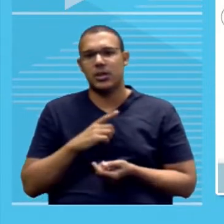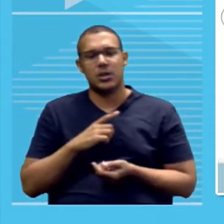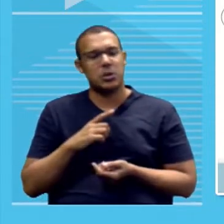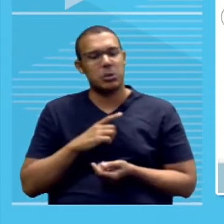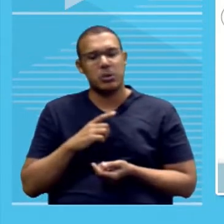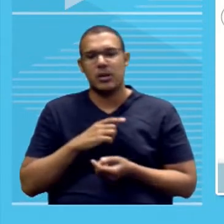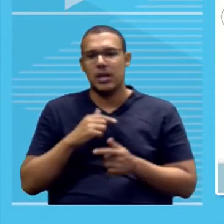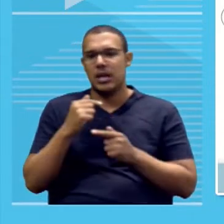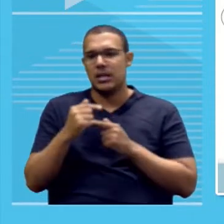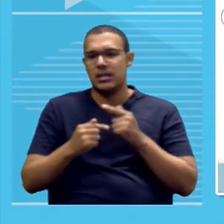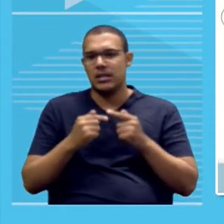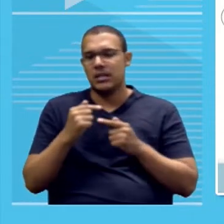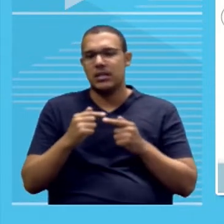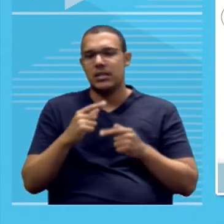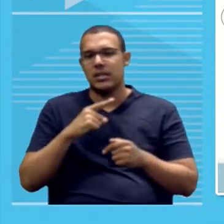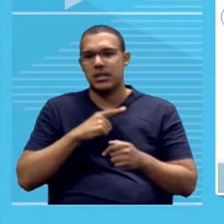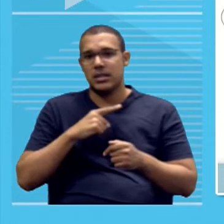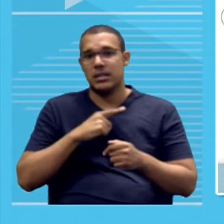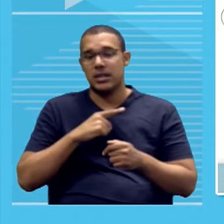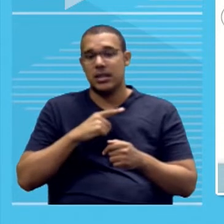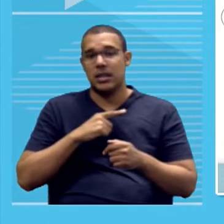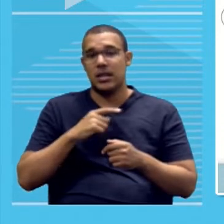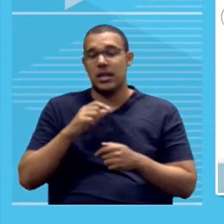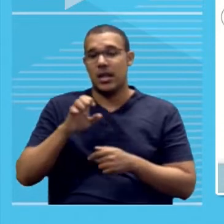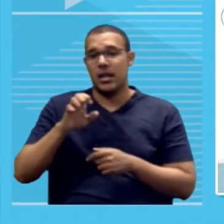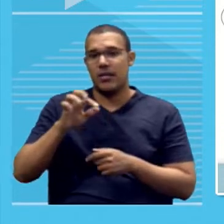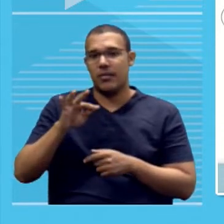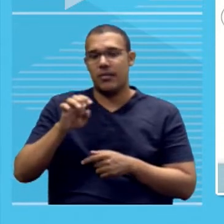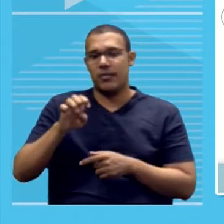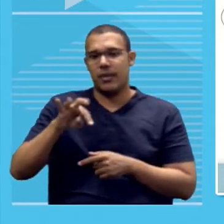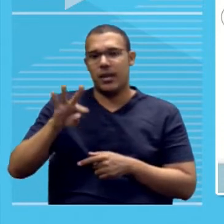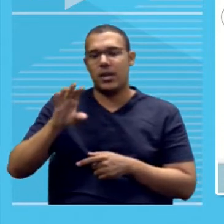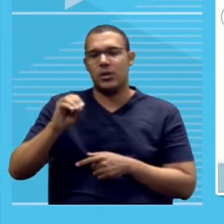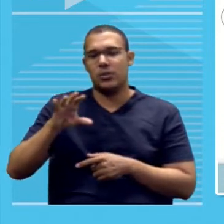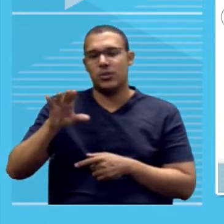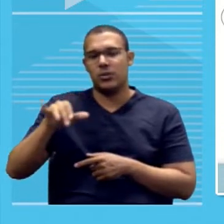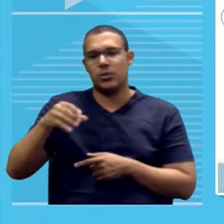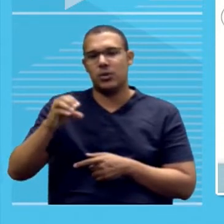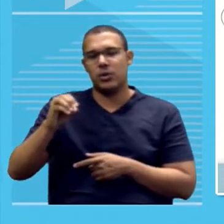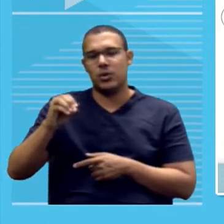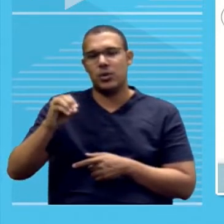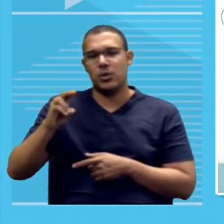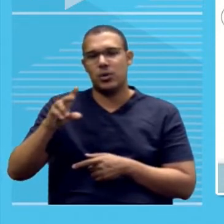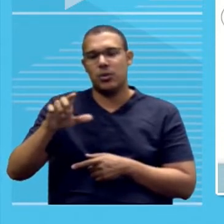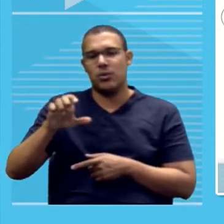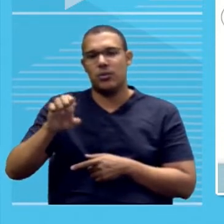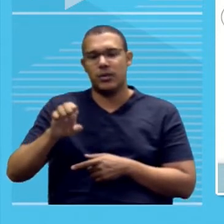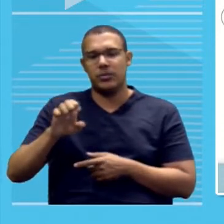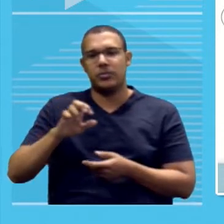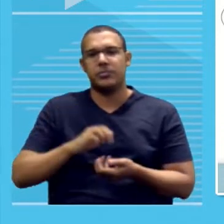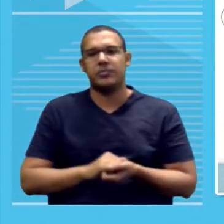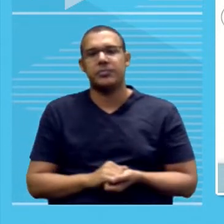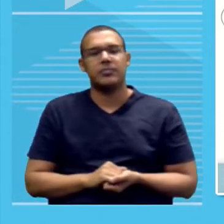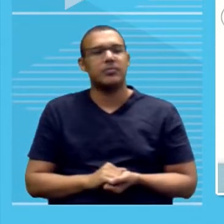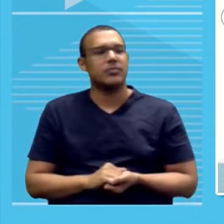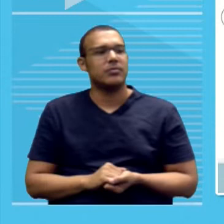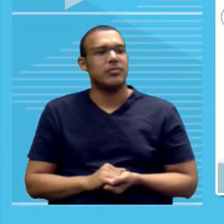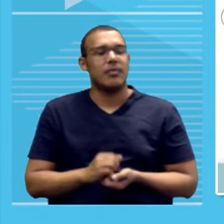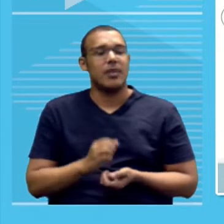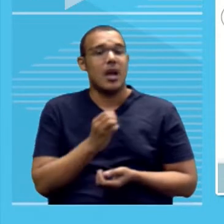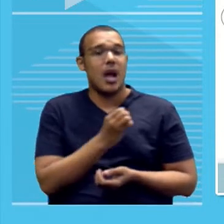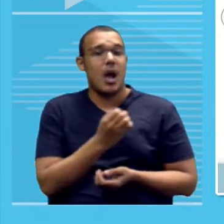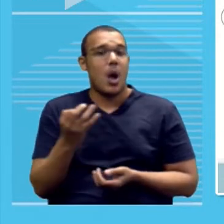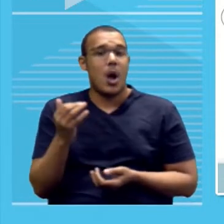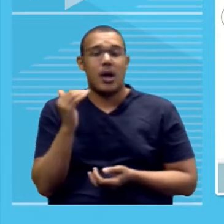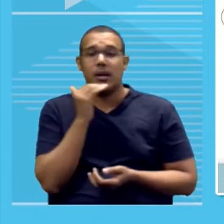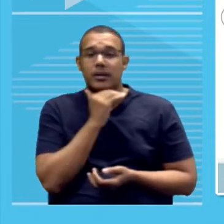vê, você fala que é um efeito Joule que está acontecendo lá dentro, né? Então, você tem essa situação. A quantidade de calor